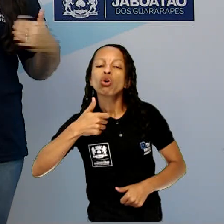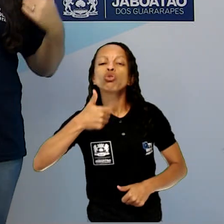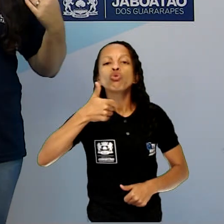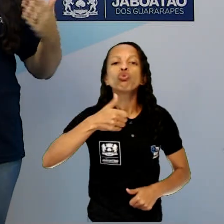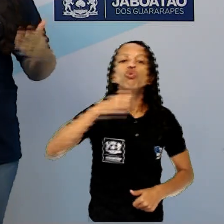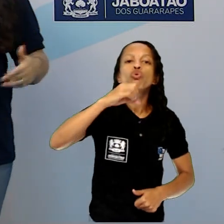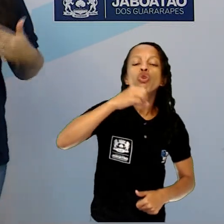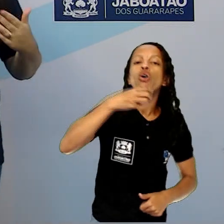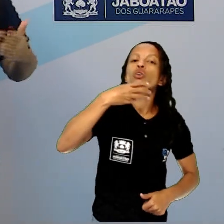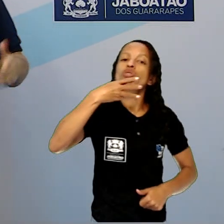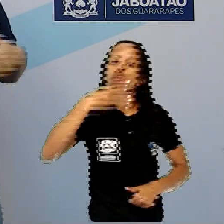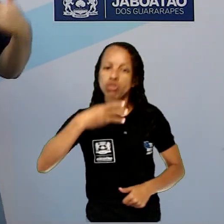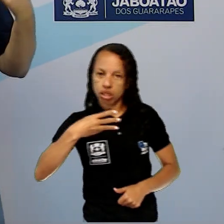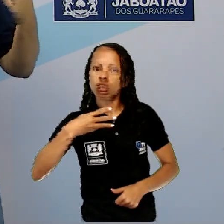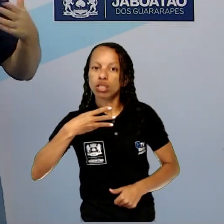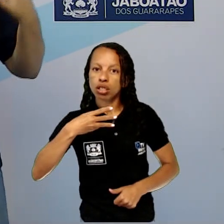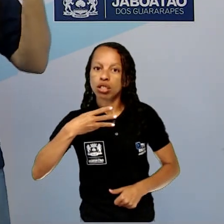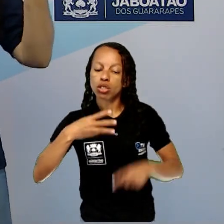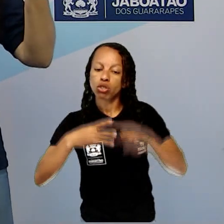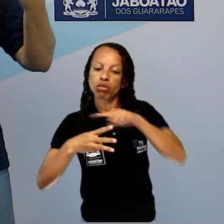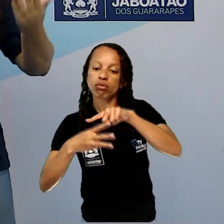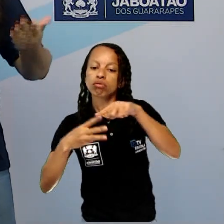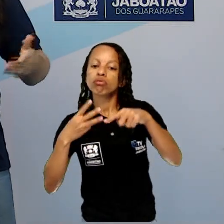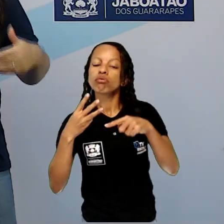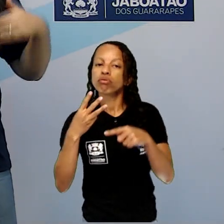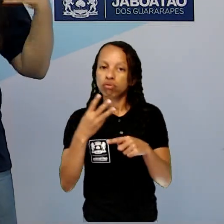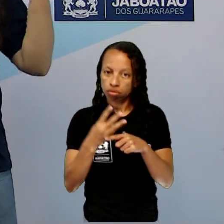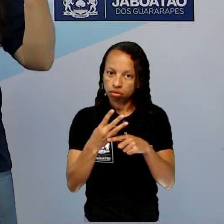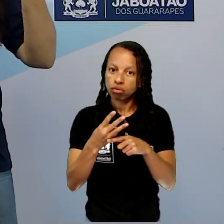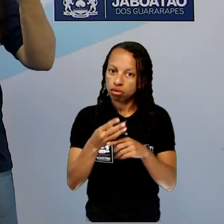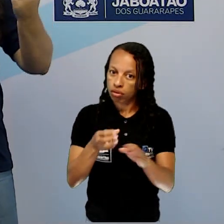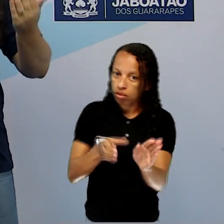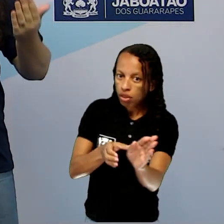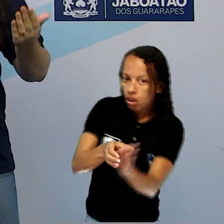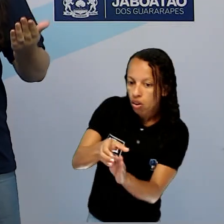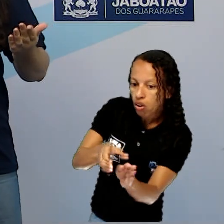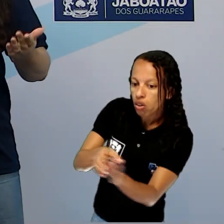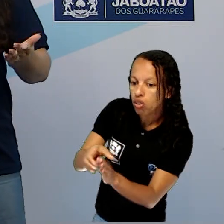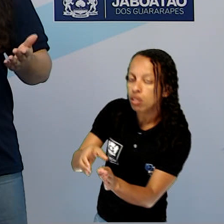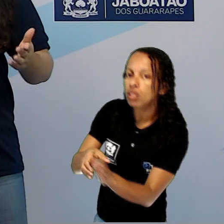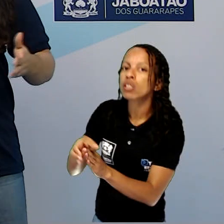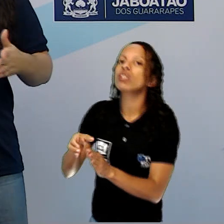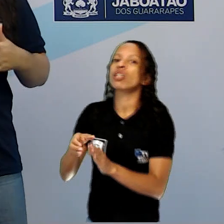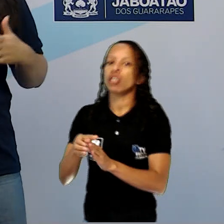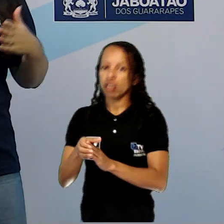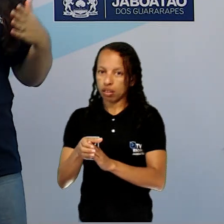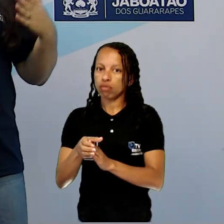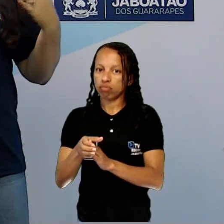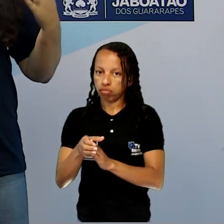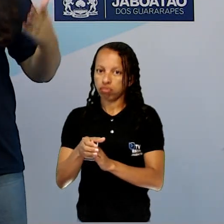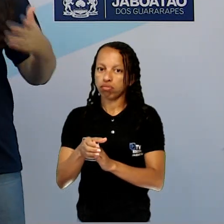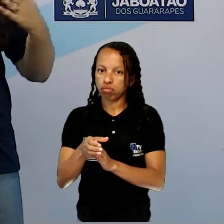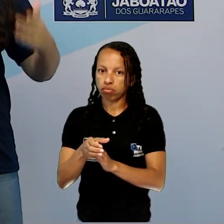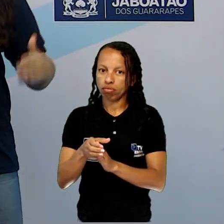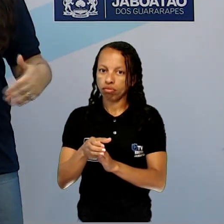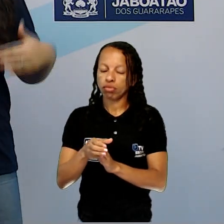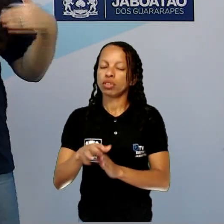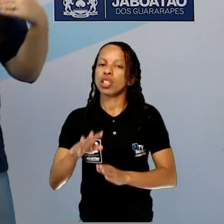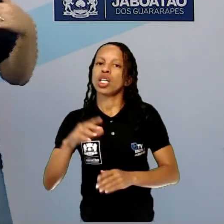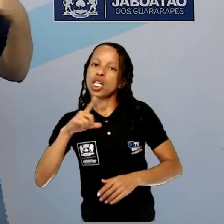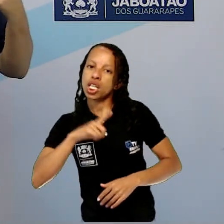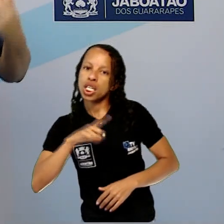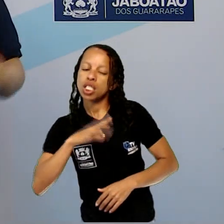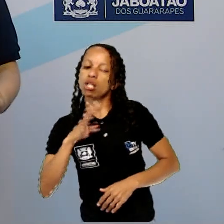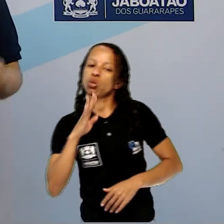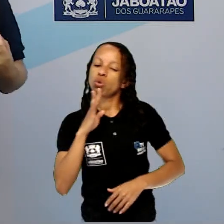são as pessoas que estão orientadas, estão com todo o conhecimento